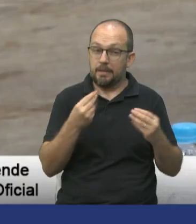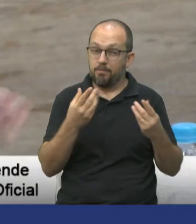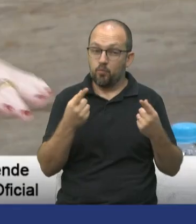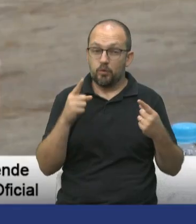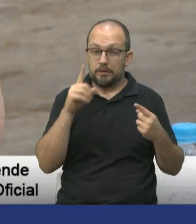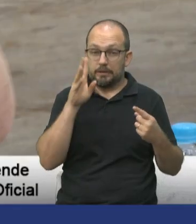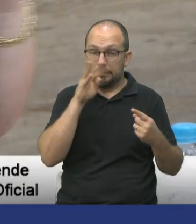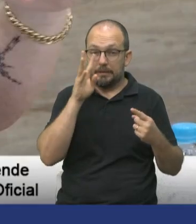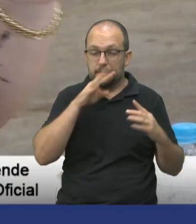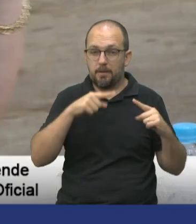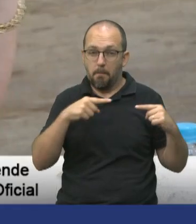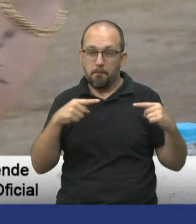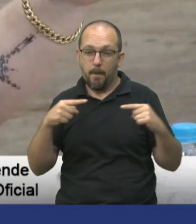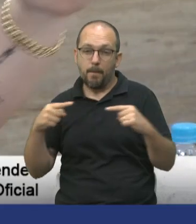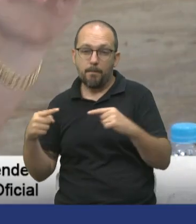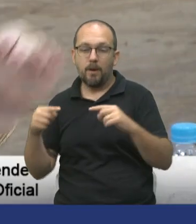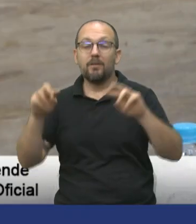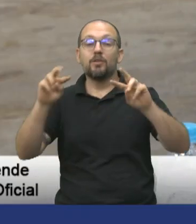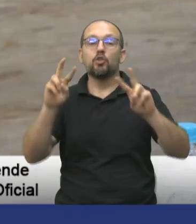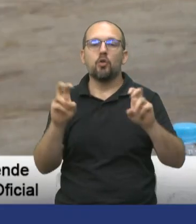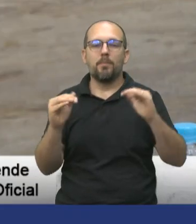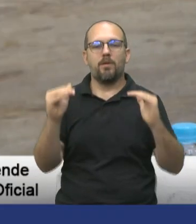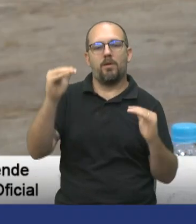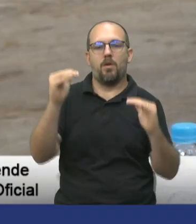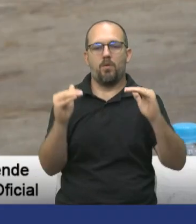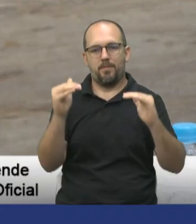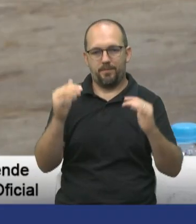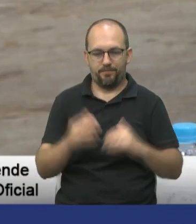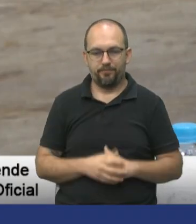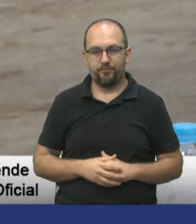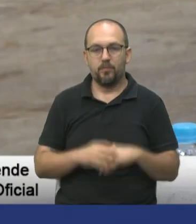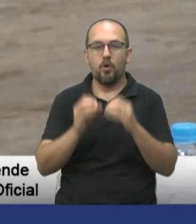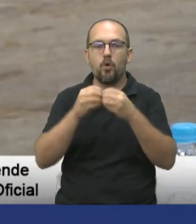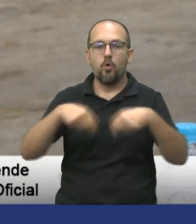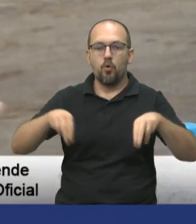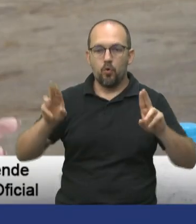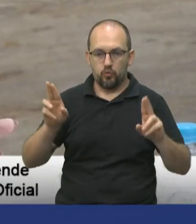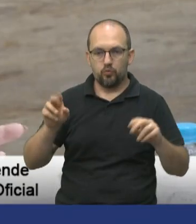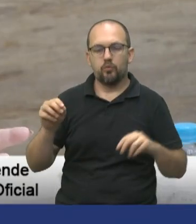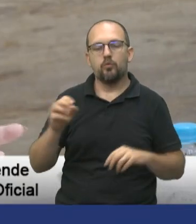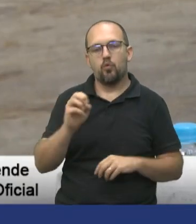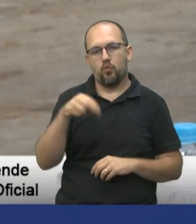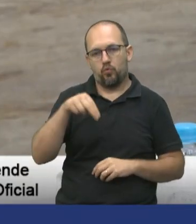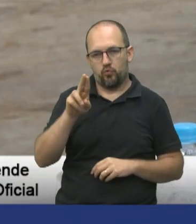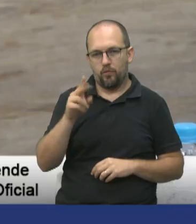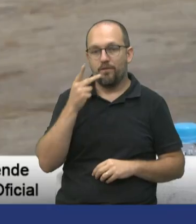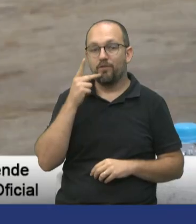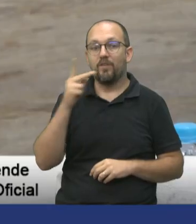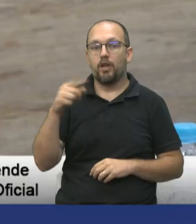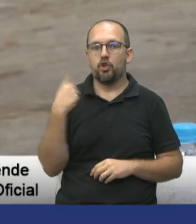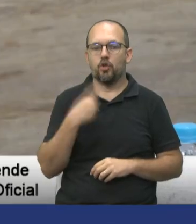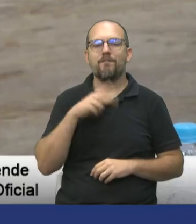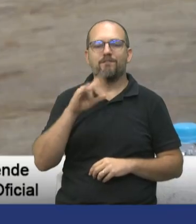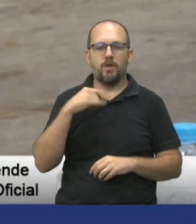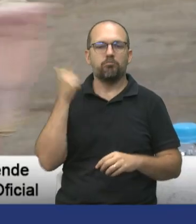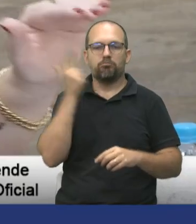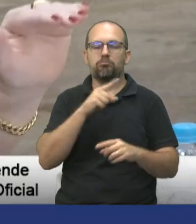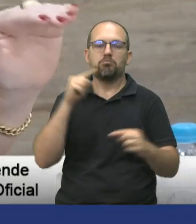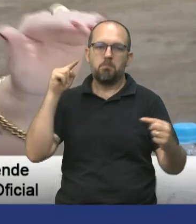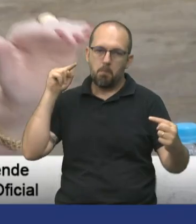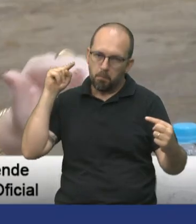diz respeito a essa ideia de equiparar. A ONU estima que a gente só vai conseguir falar em equidade, né,